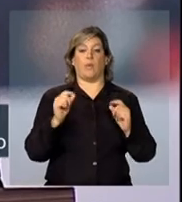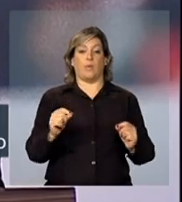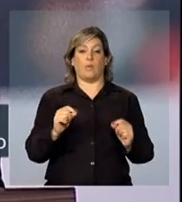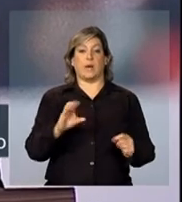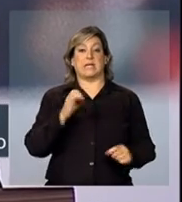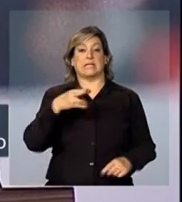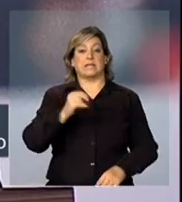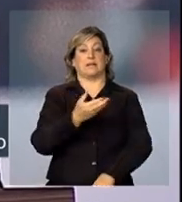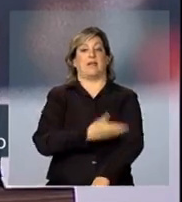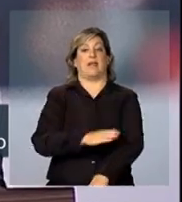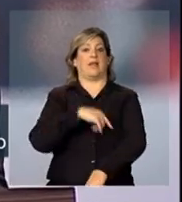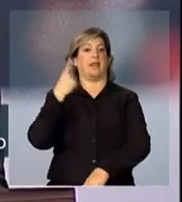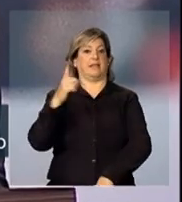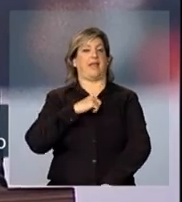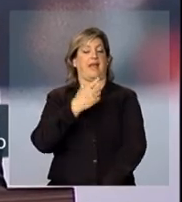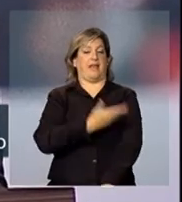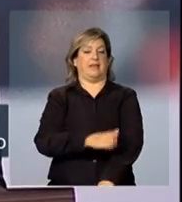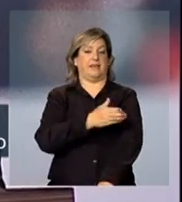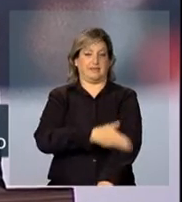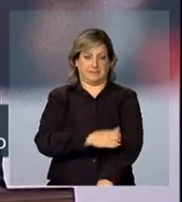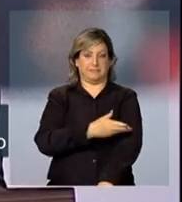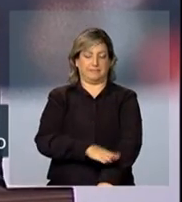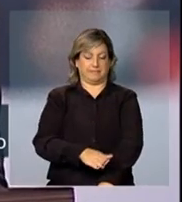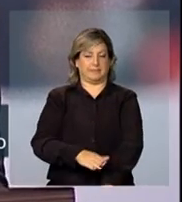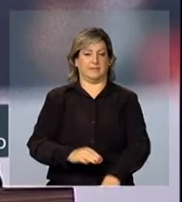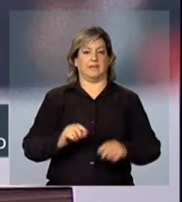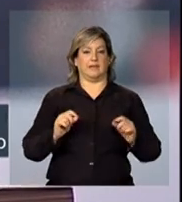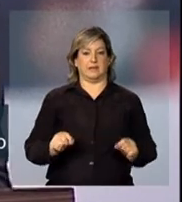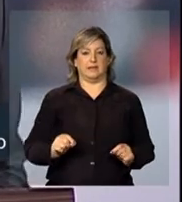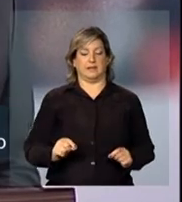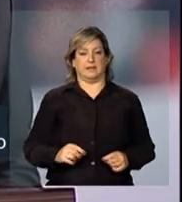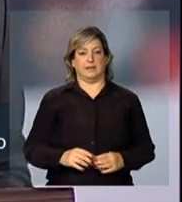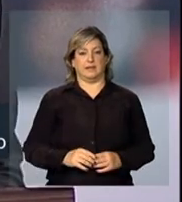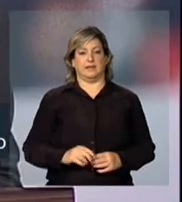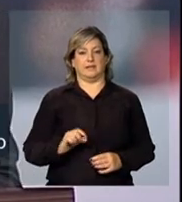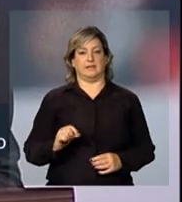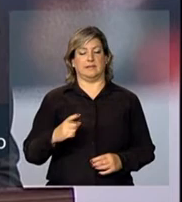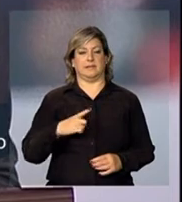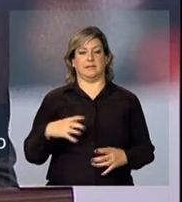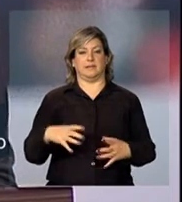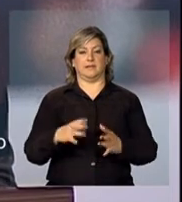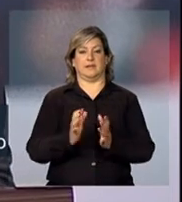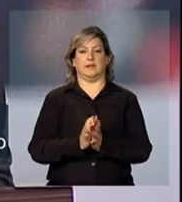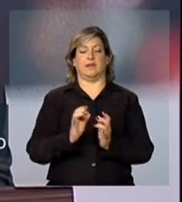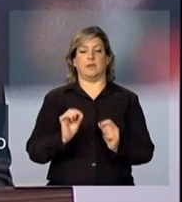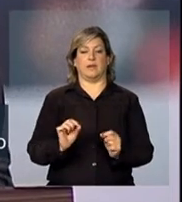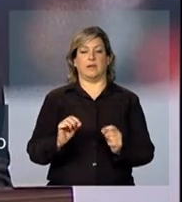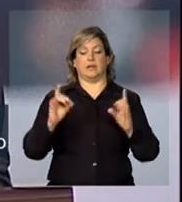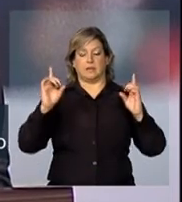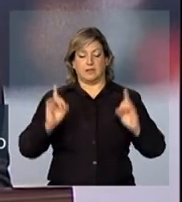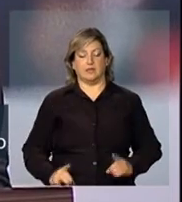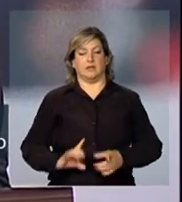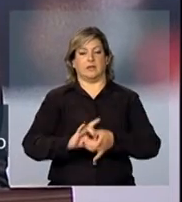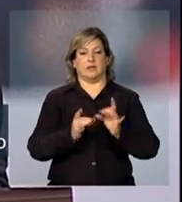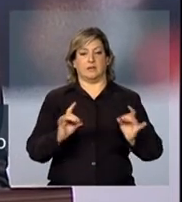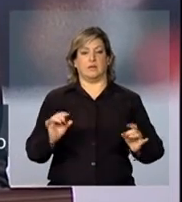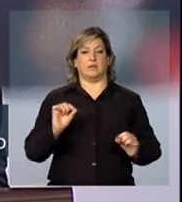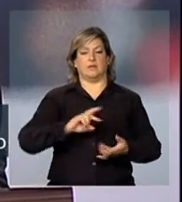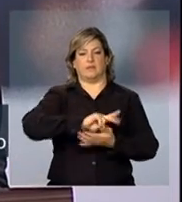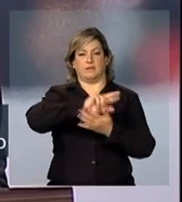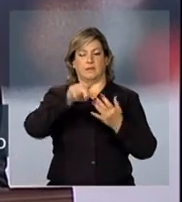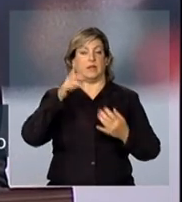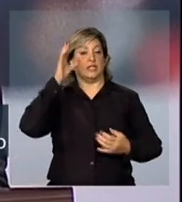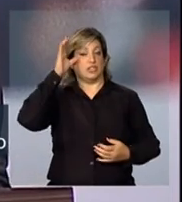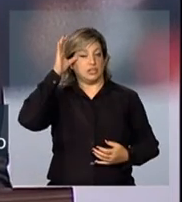o Centro de Treinamento o KC Já eminentemente paralympic multimodalidade que é o